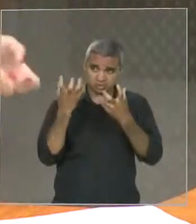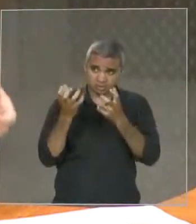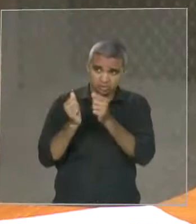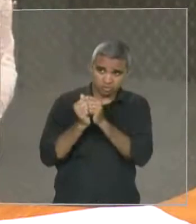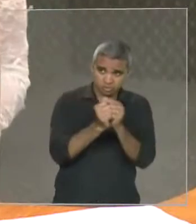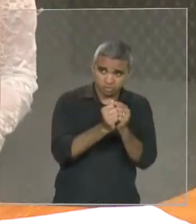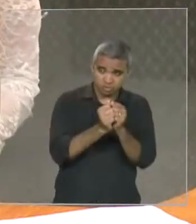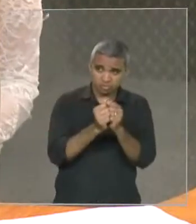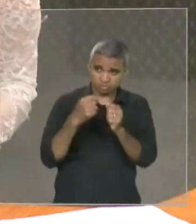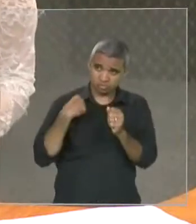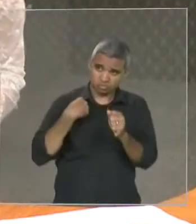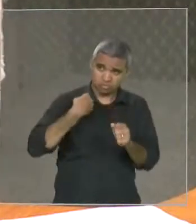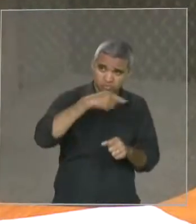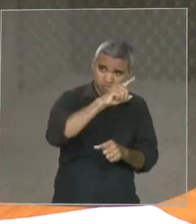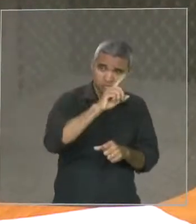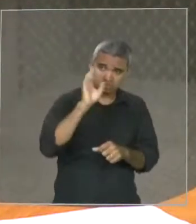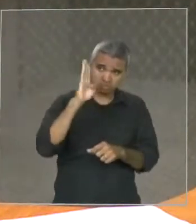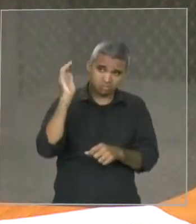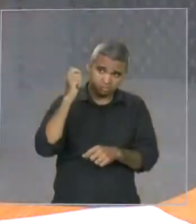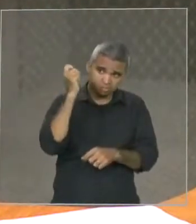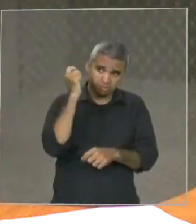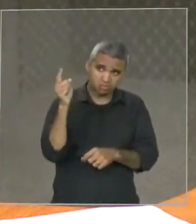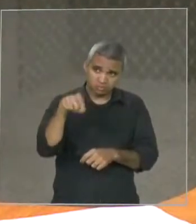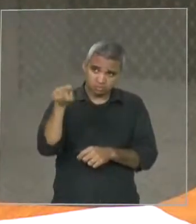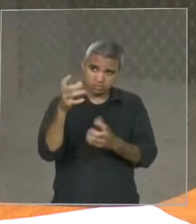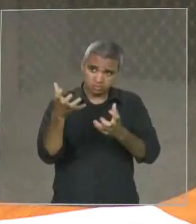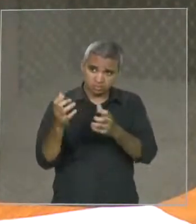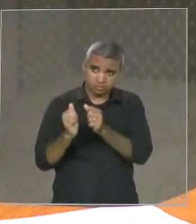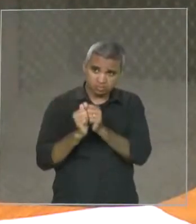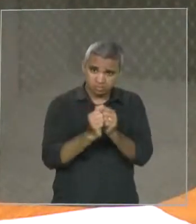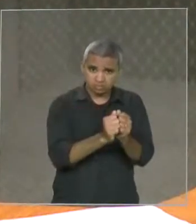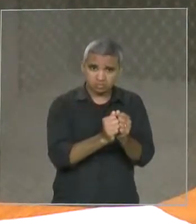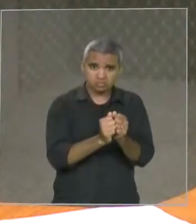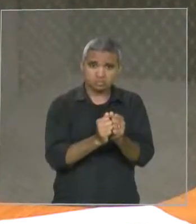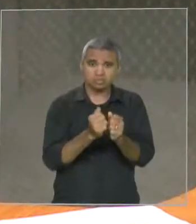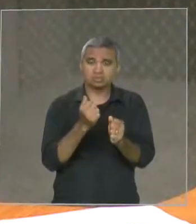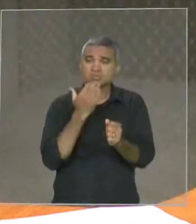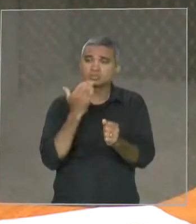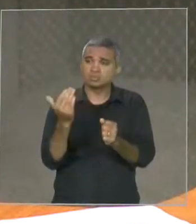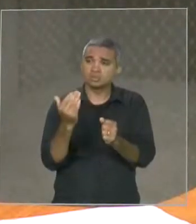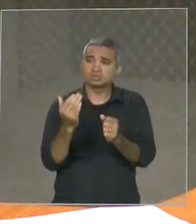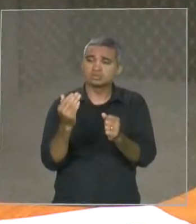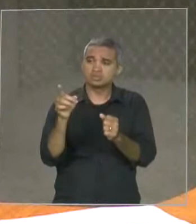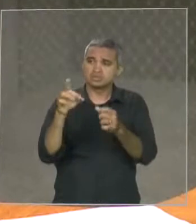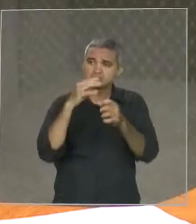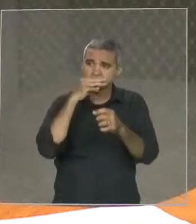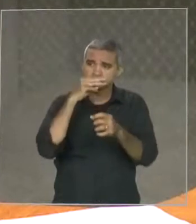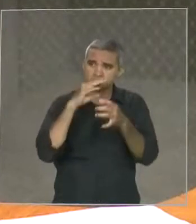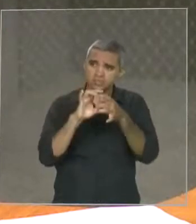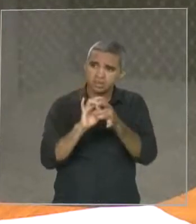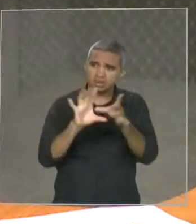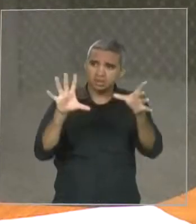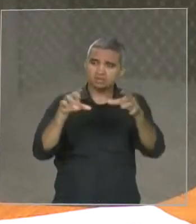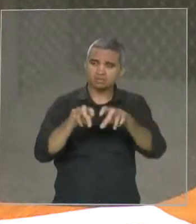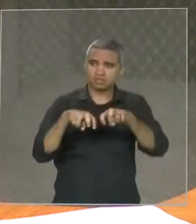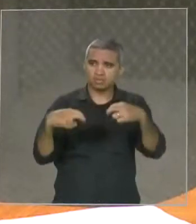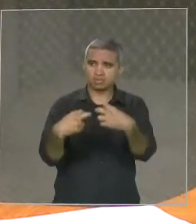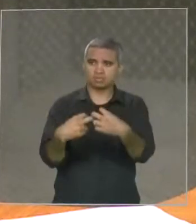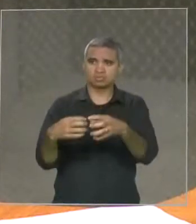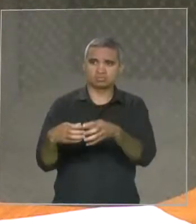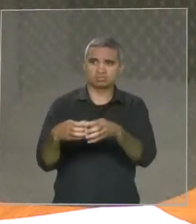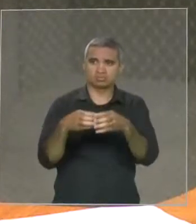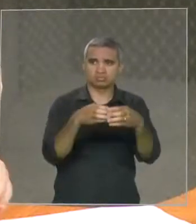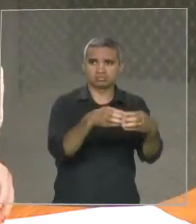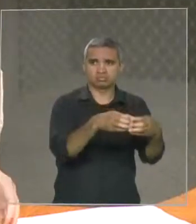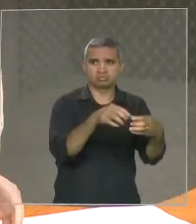para Vossa Excelência para que autorize essa comissão para ir à Barra do Corda, porque realmente isso